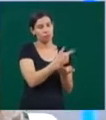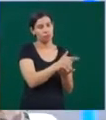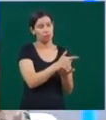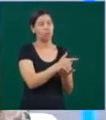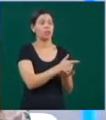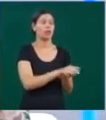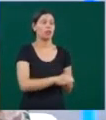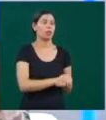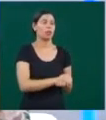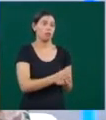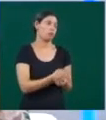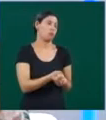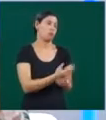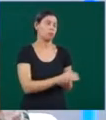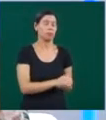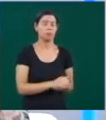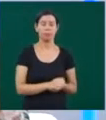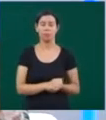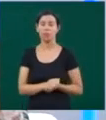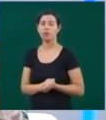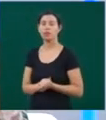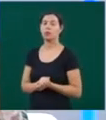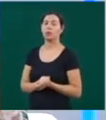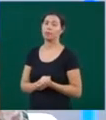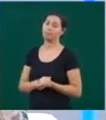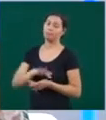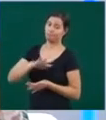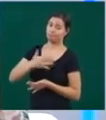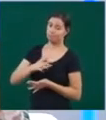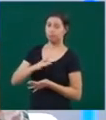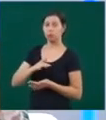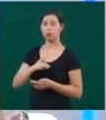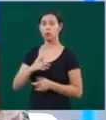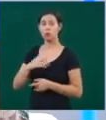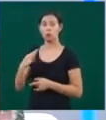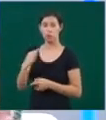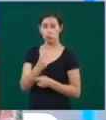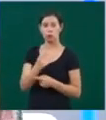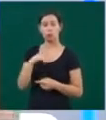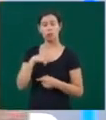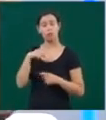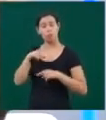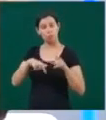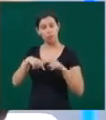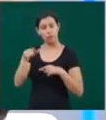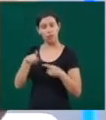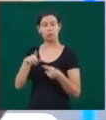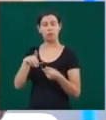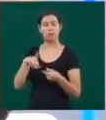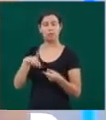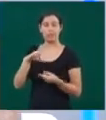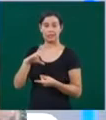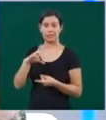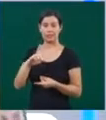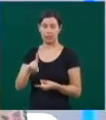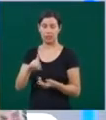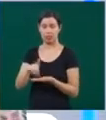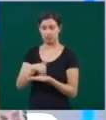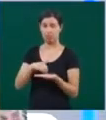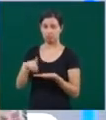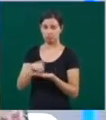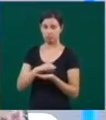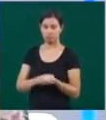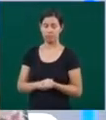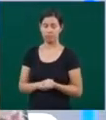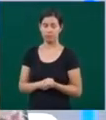mais ou menos não é bem por aí as bandas independentes todas têm material uma prerrogativa do festival era que todos estivessem material produzido já o